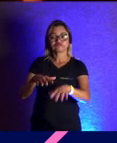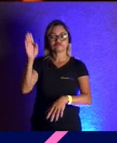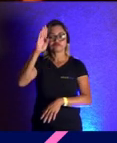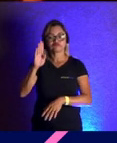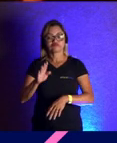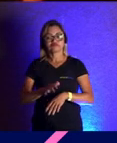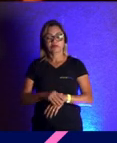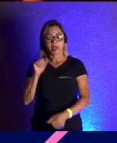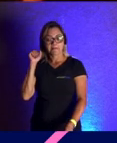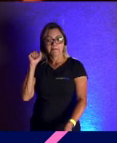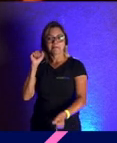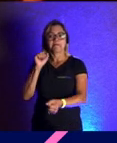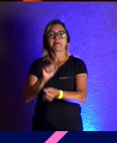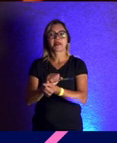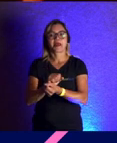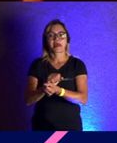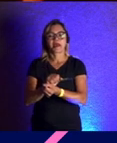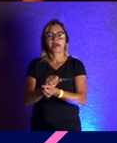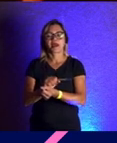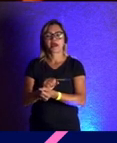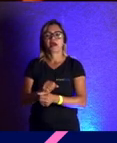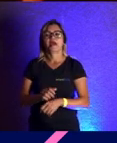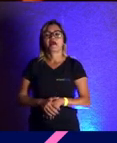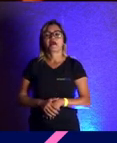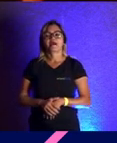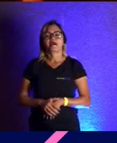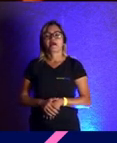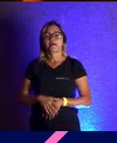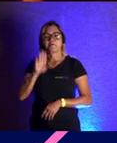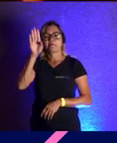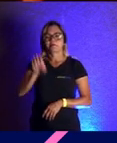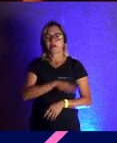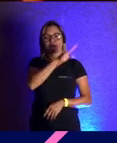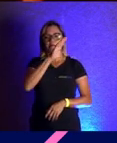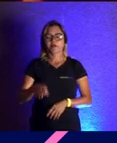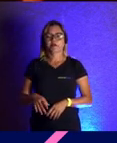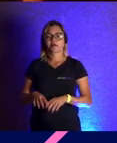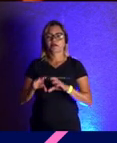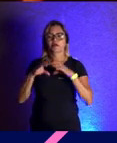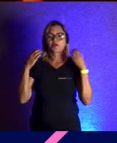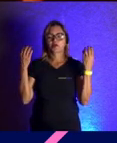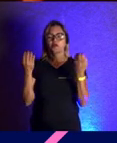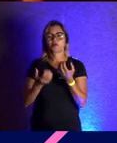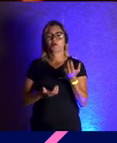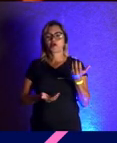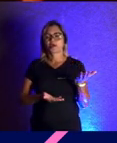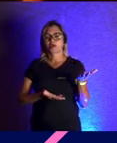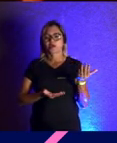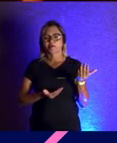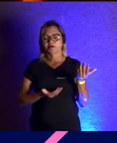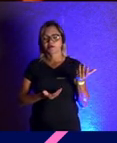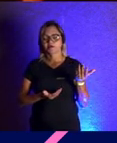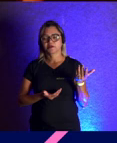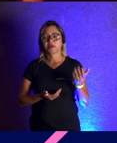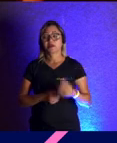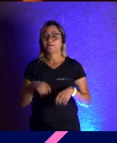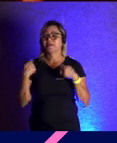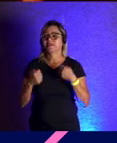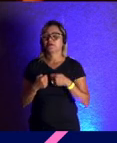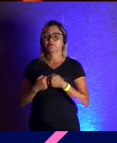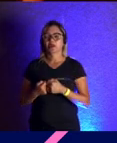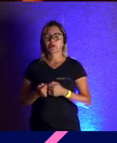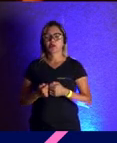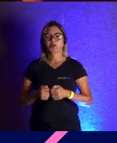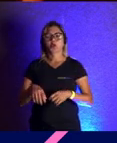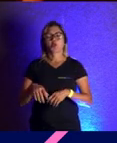participen a las cámaras de las instituciones en Brasil. Ellos mismos mencionan que hemos podido aguantar a las personas que